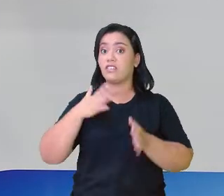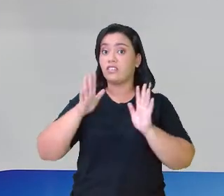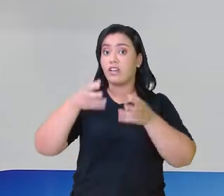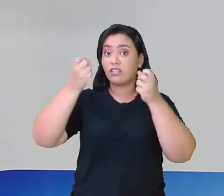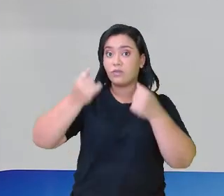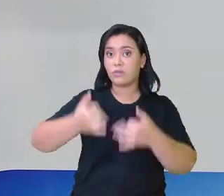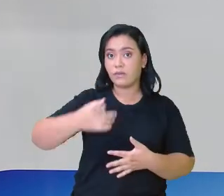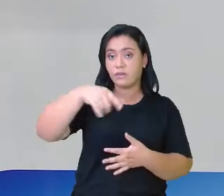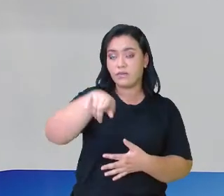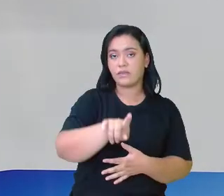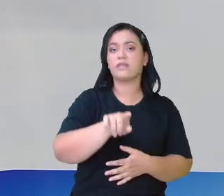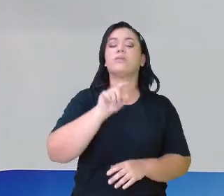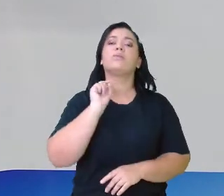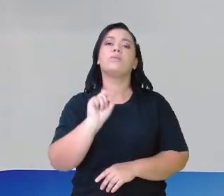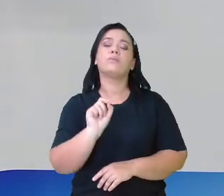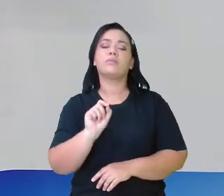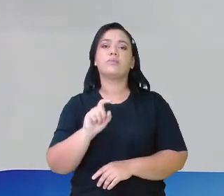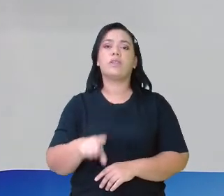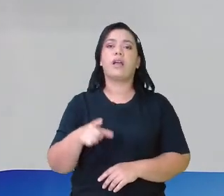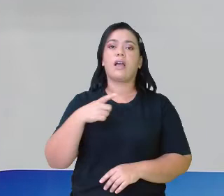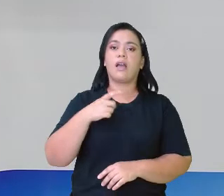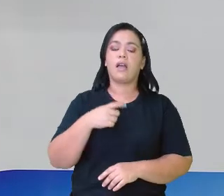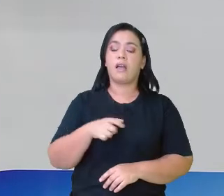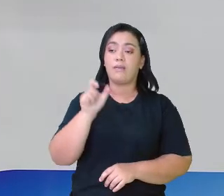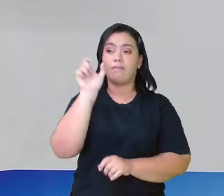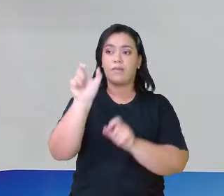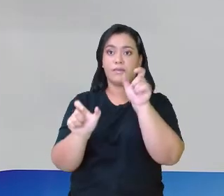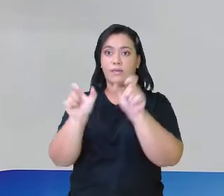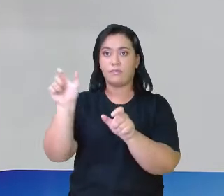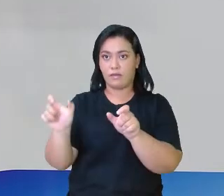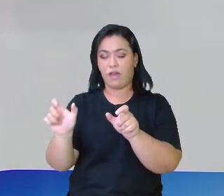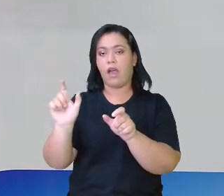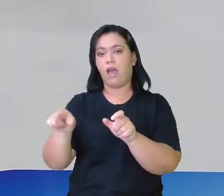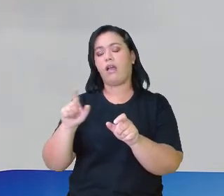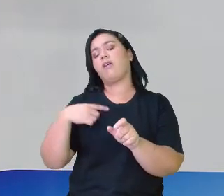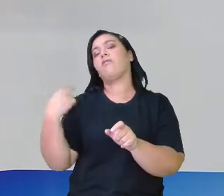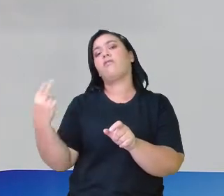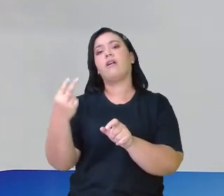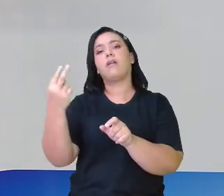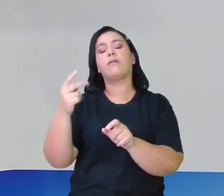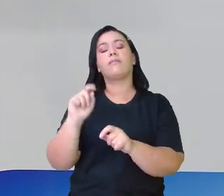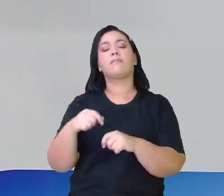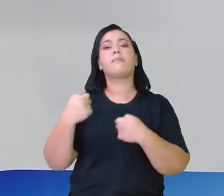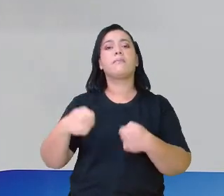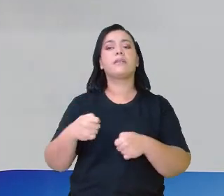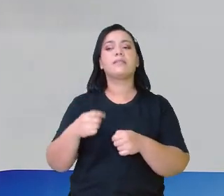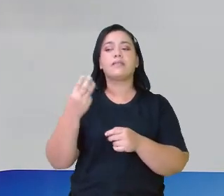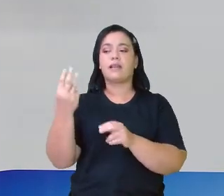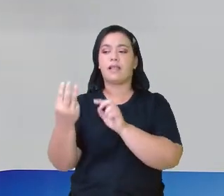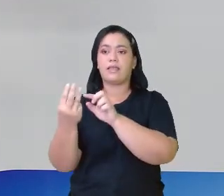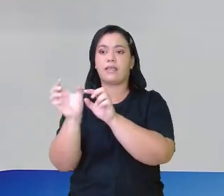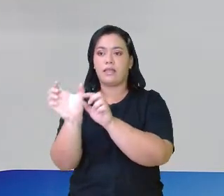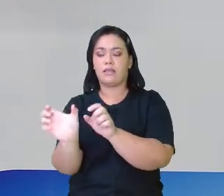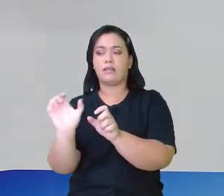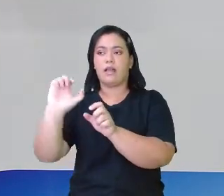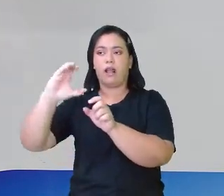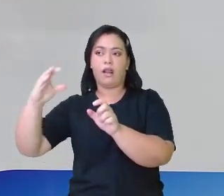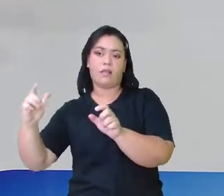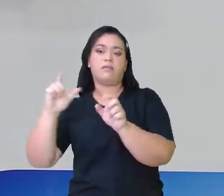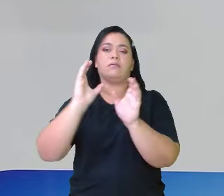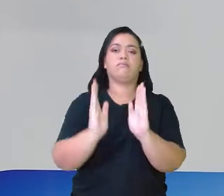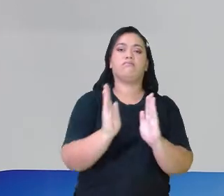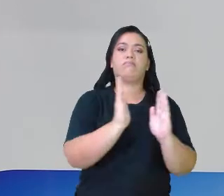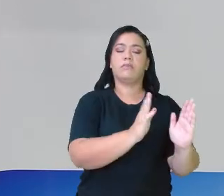para vocês que no quadro valor de lugar, nós dividimos as classes de 3 em 3. Então, você